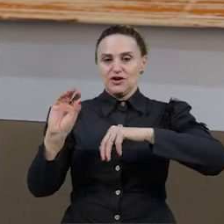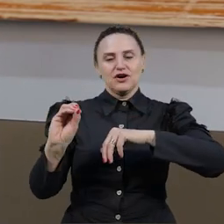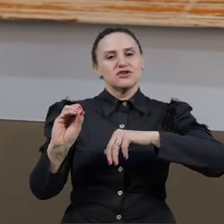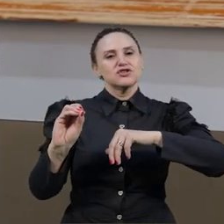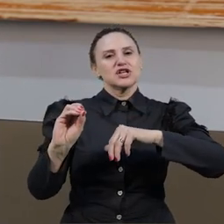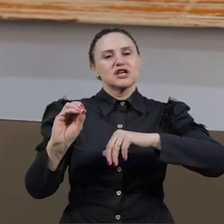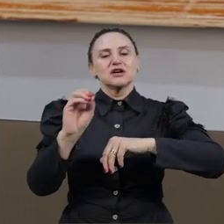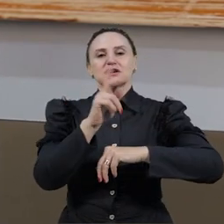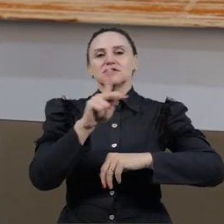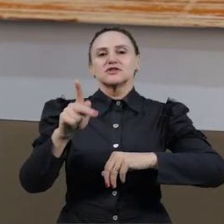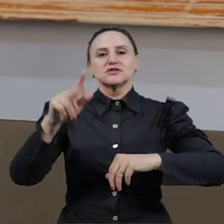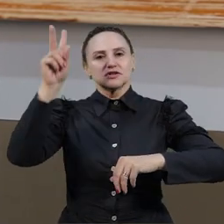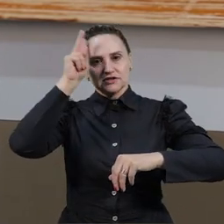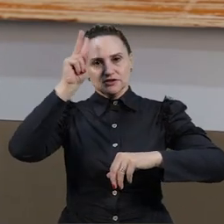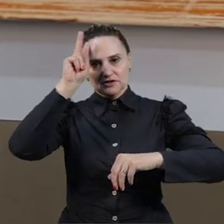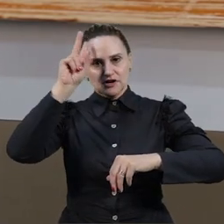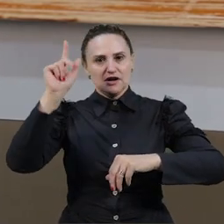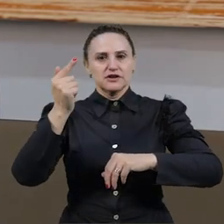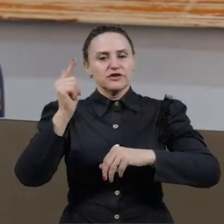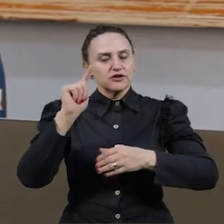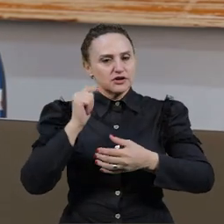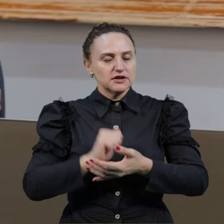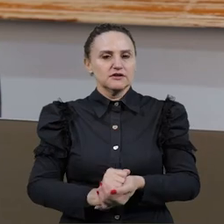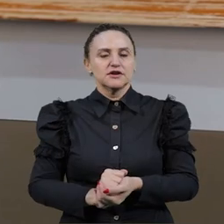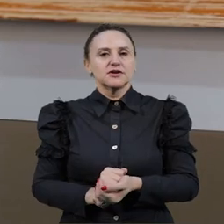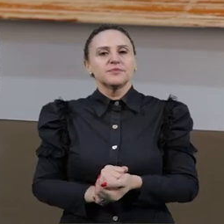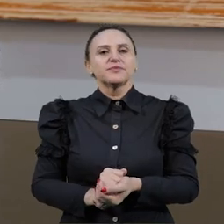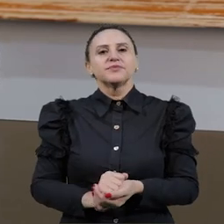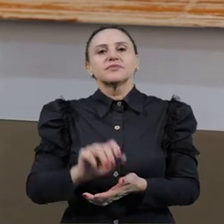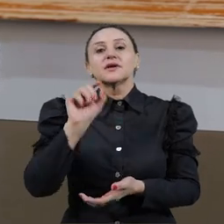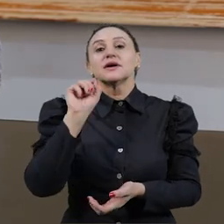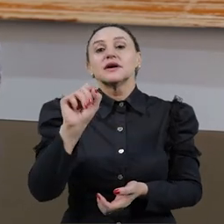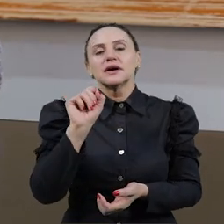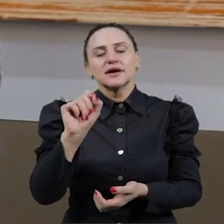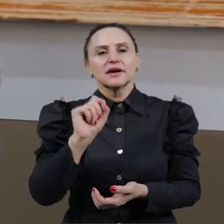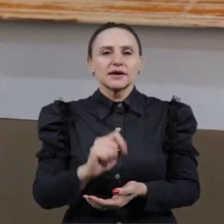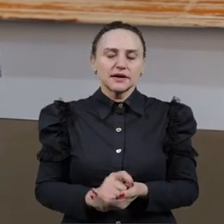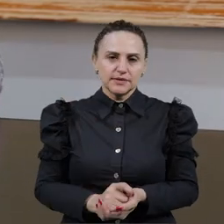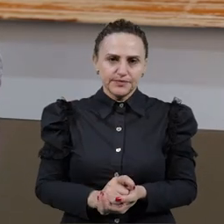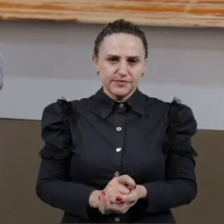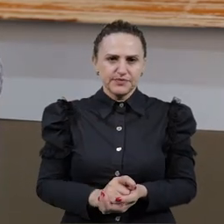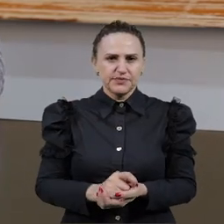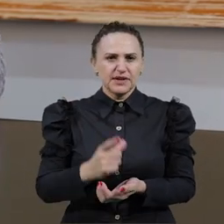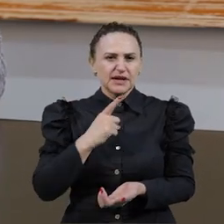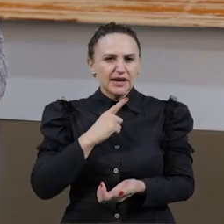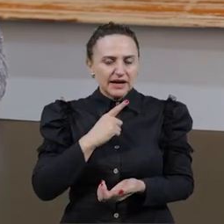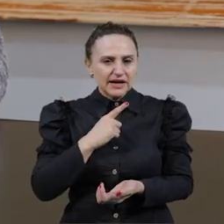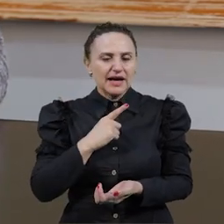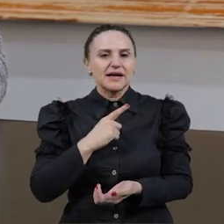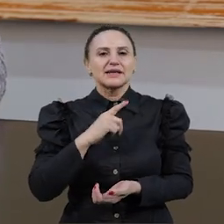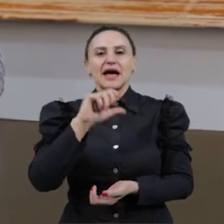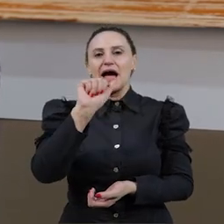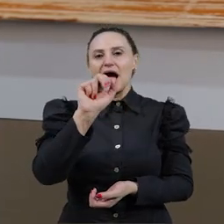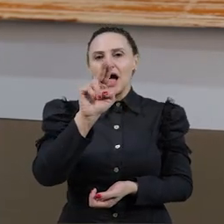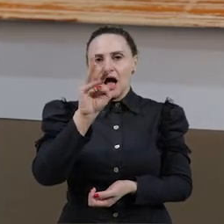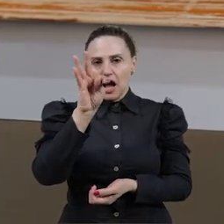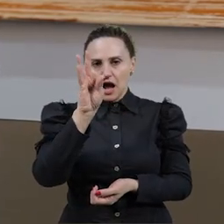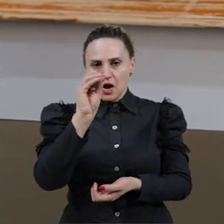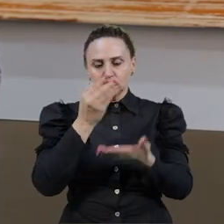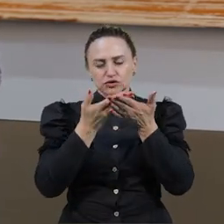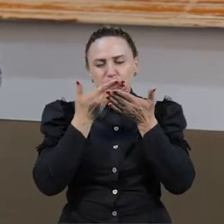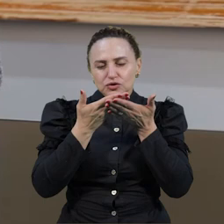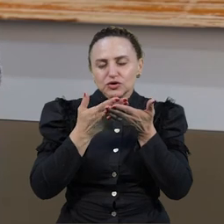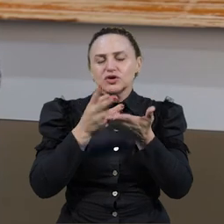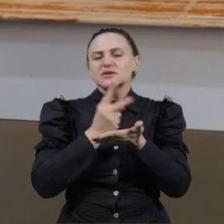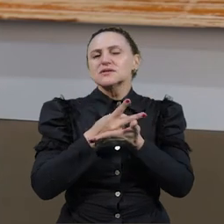de história e geografia nos anos iniciais ainda destaco e em cada autoest estudo organizado terão